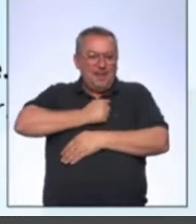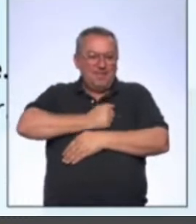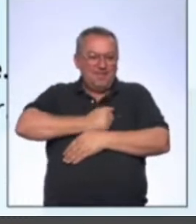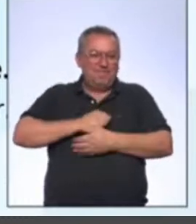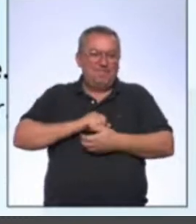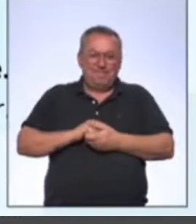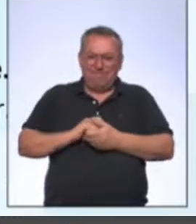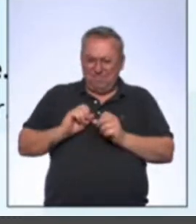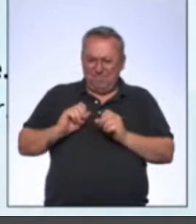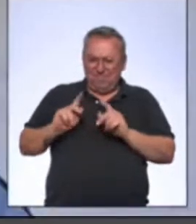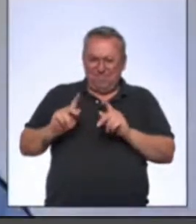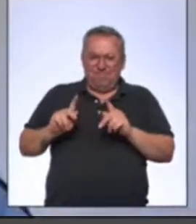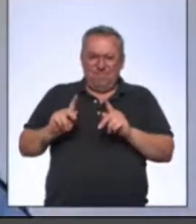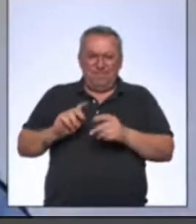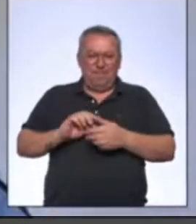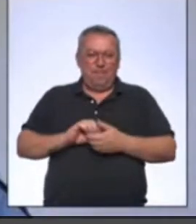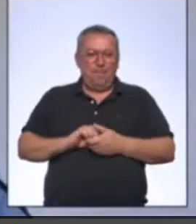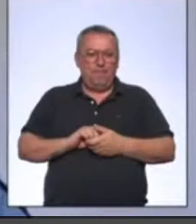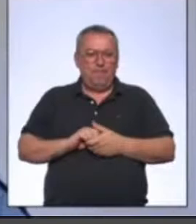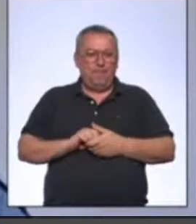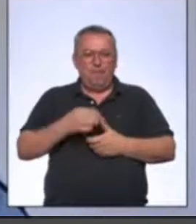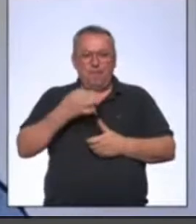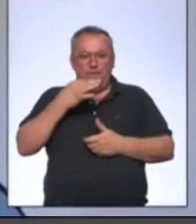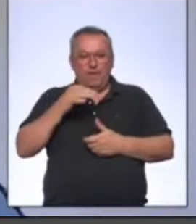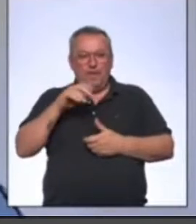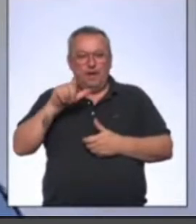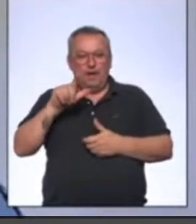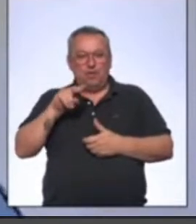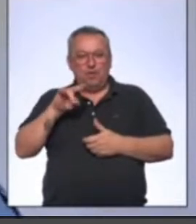bem? O que você acha, Lourdes?